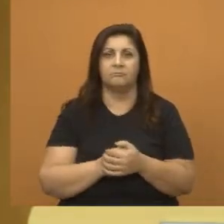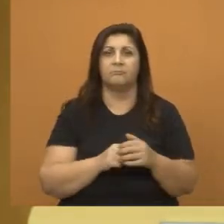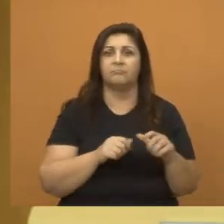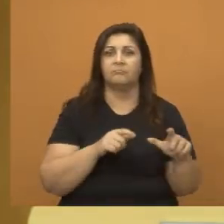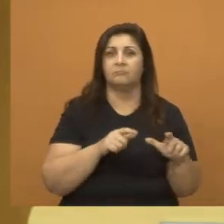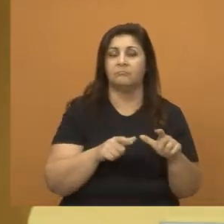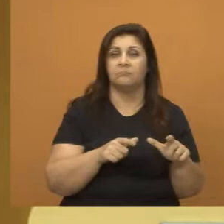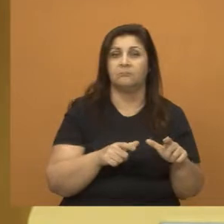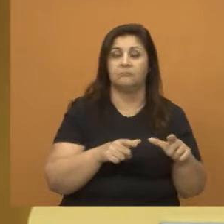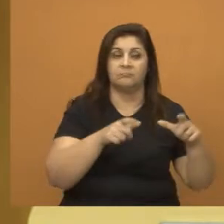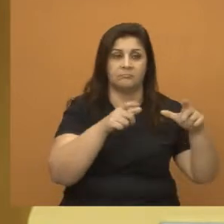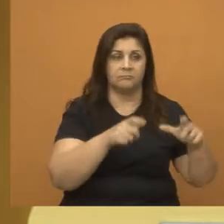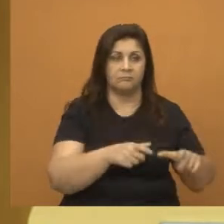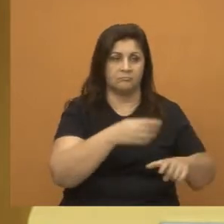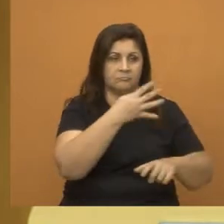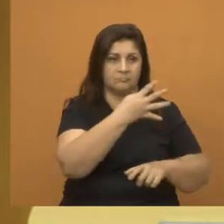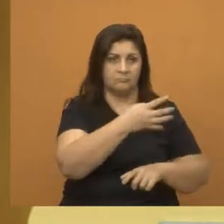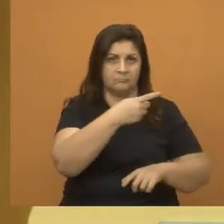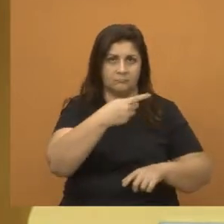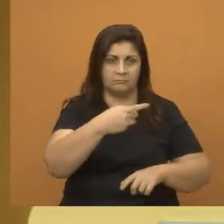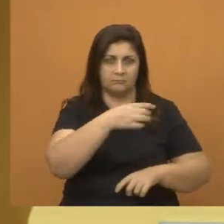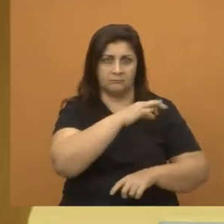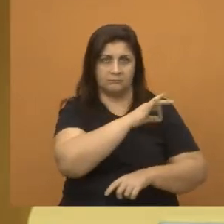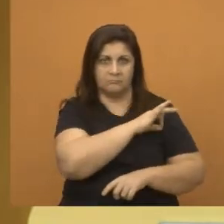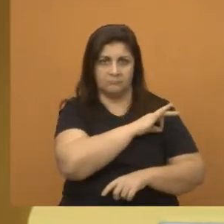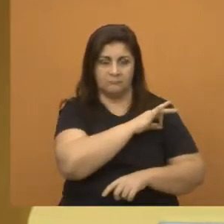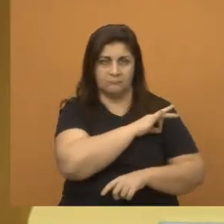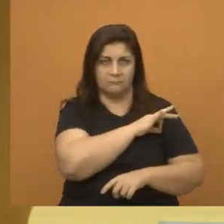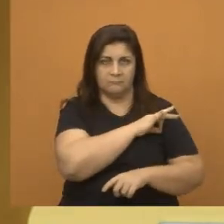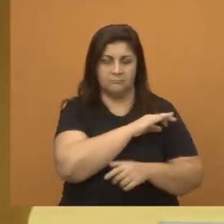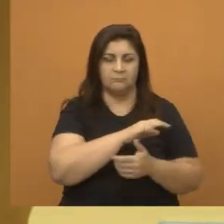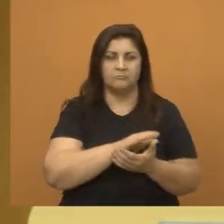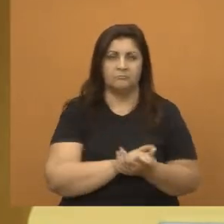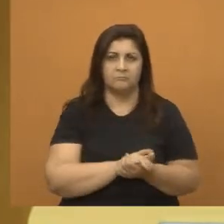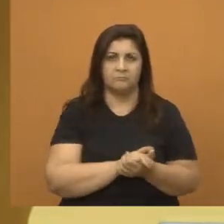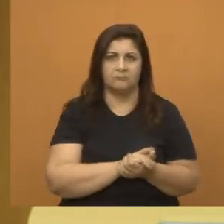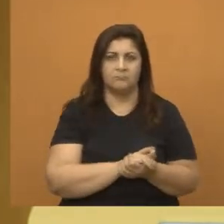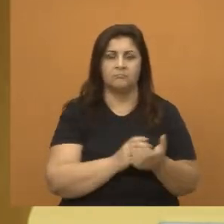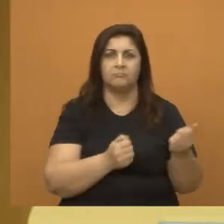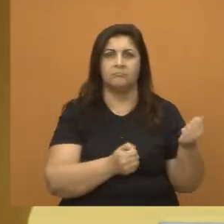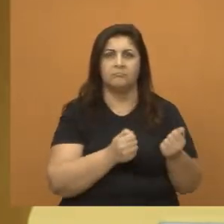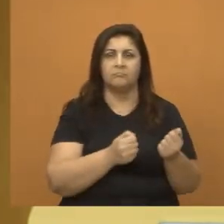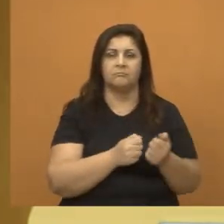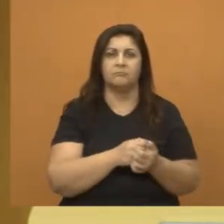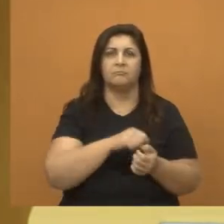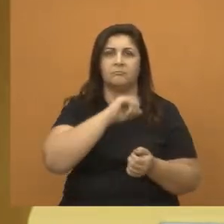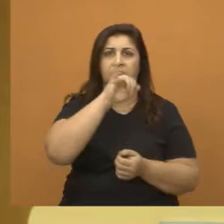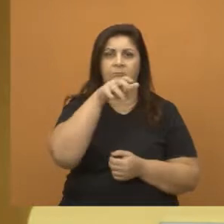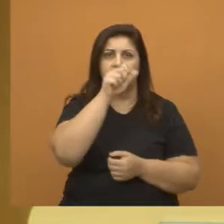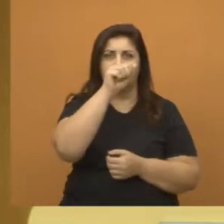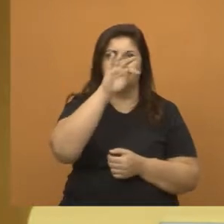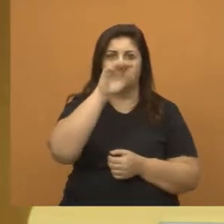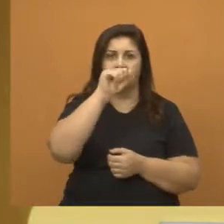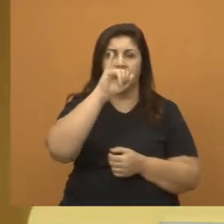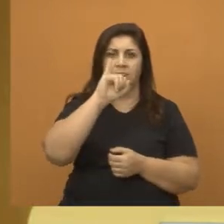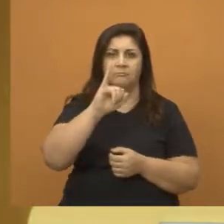o 41º batalhão de infantaria motorizado jataí goiás